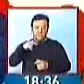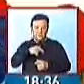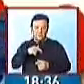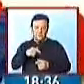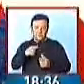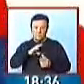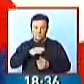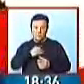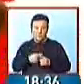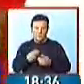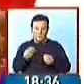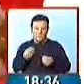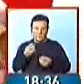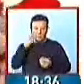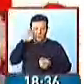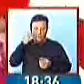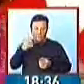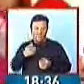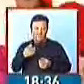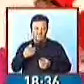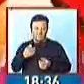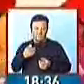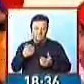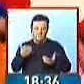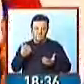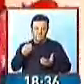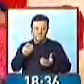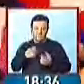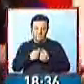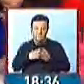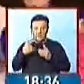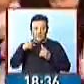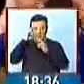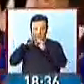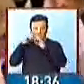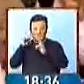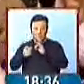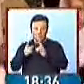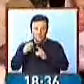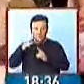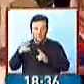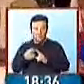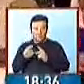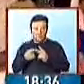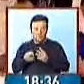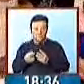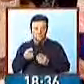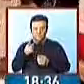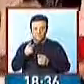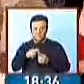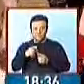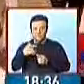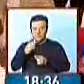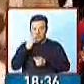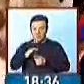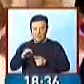mundo muito atrativo e muito divertido, e claro, com os seus conceitos científicos, com as suas linhas de